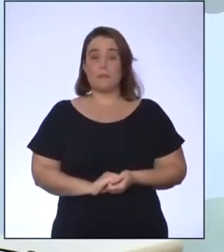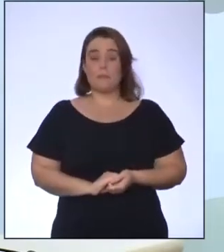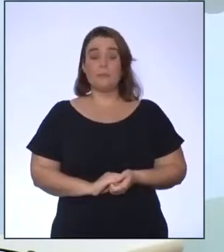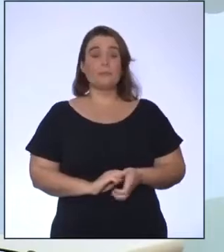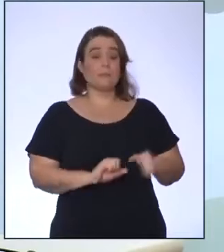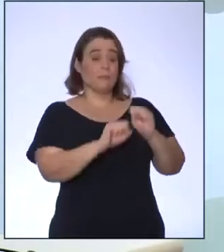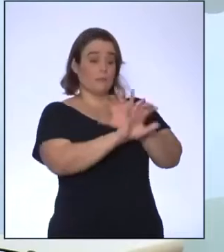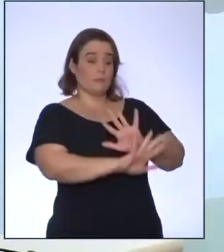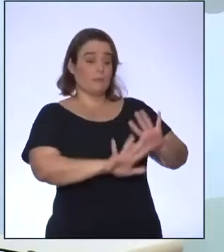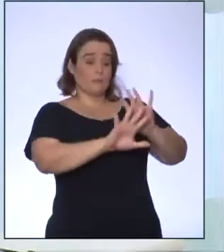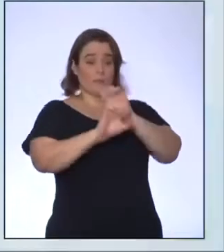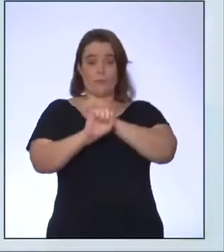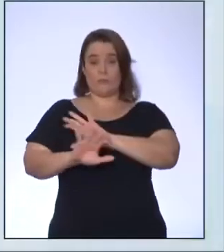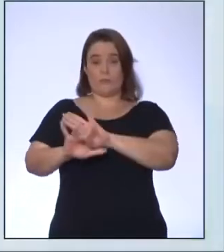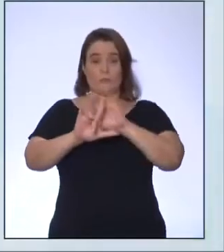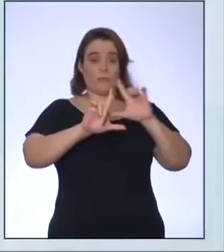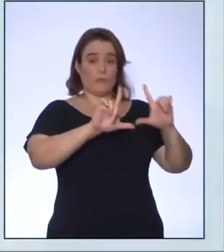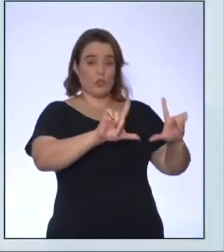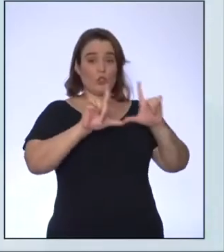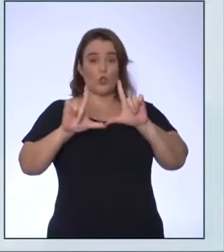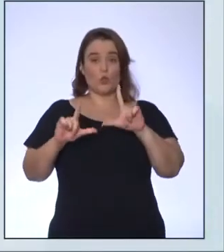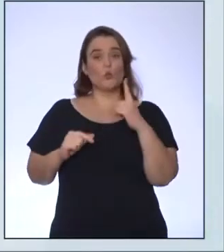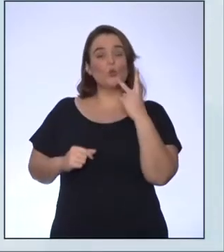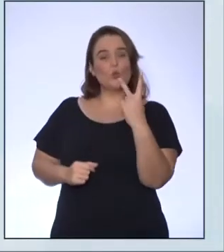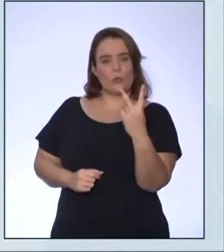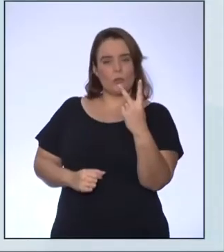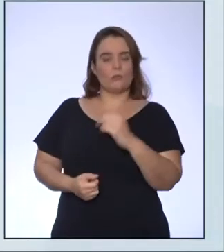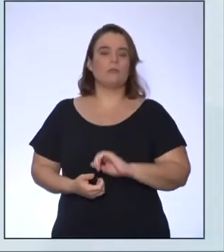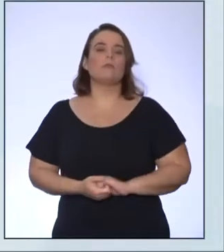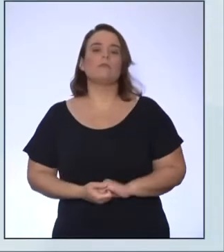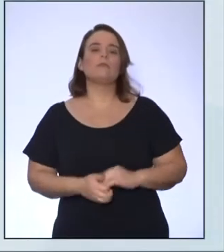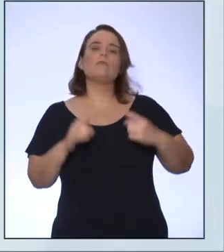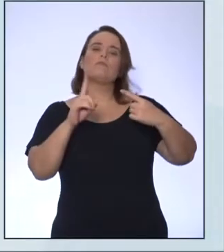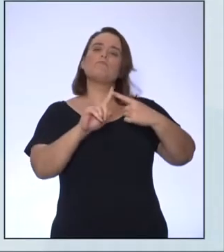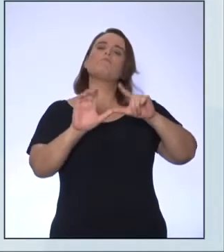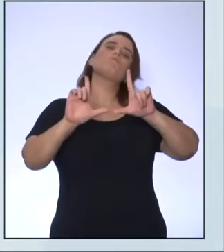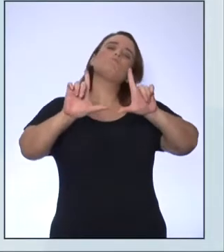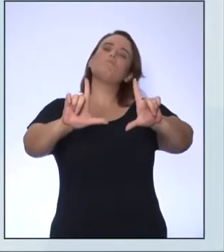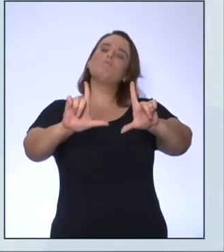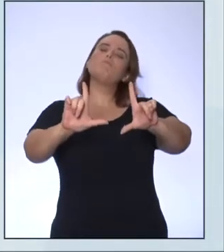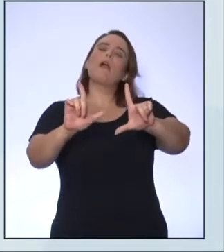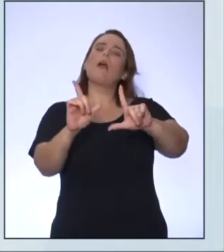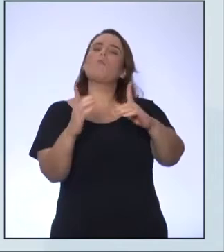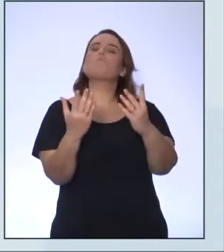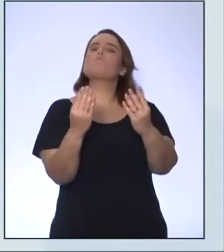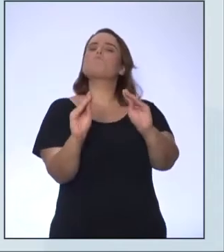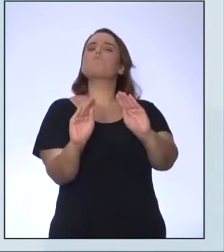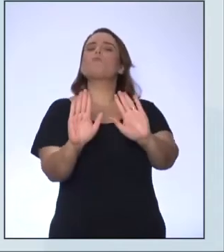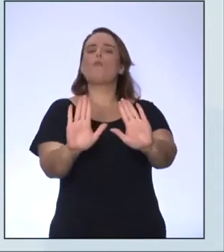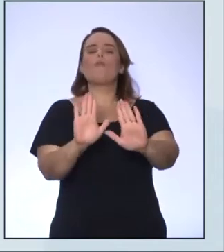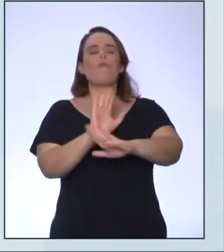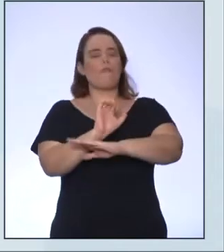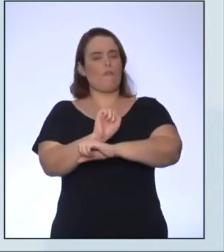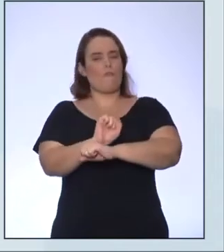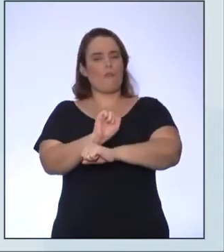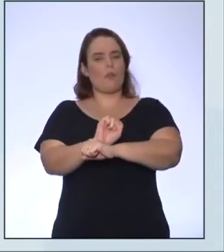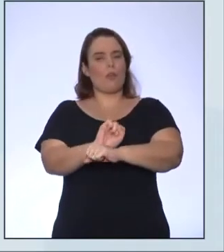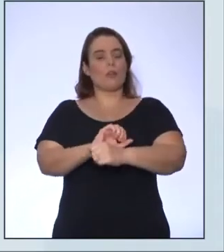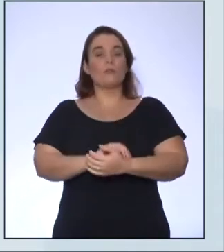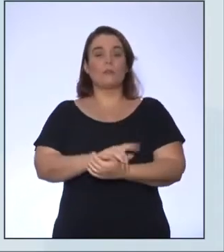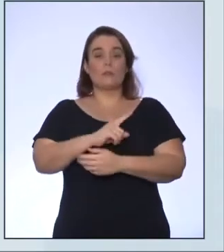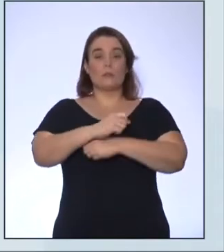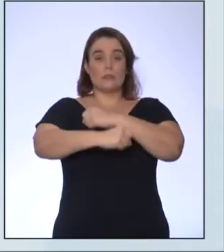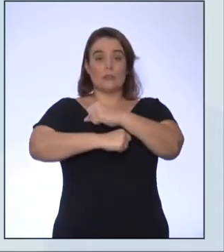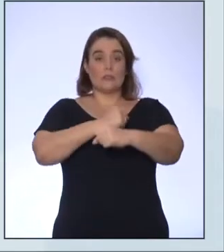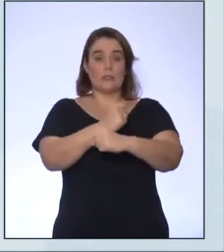imagens. A primeira imagem, ela vai ficar um pouquinho aí na tela, para vocês observarem. Ela é de